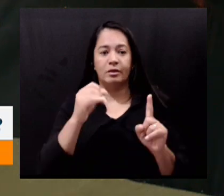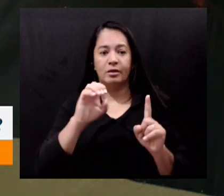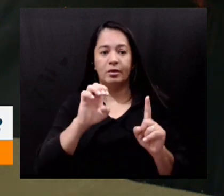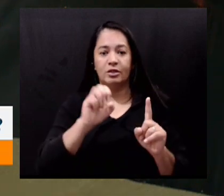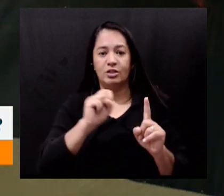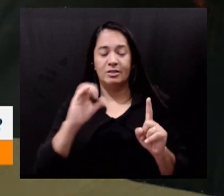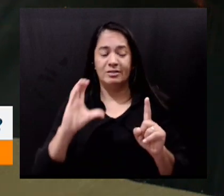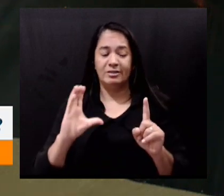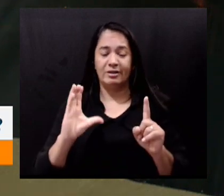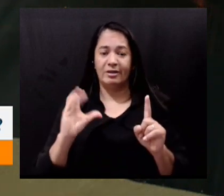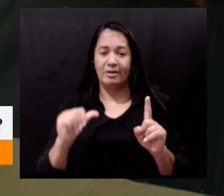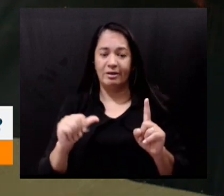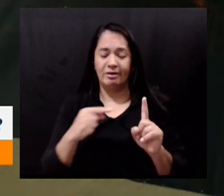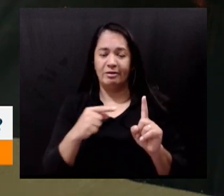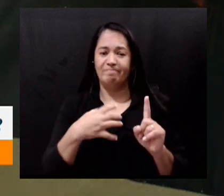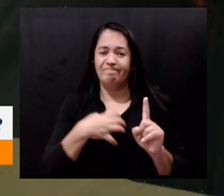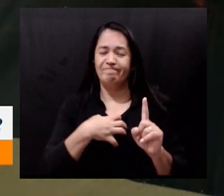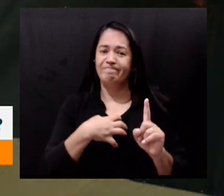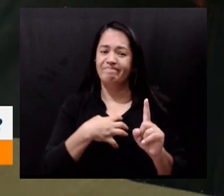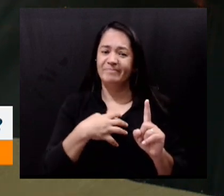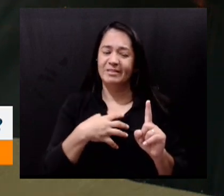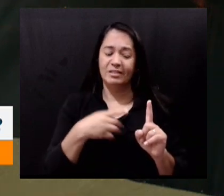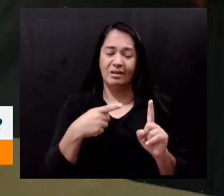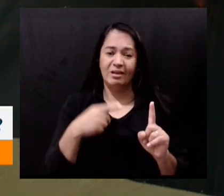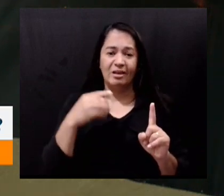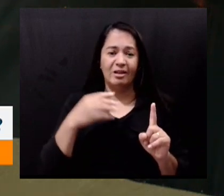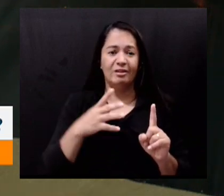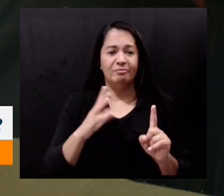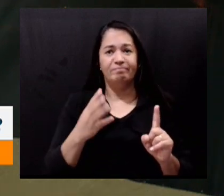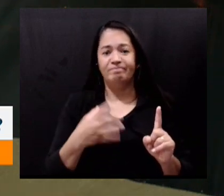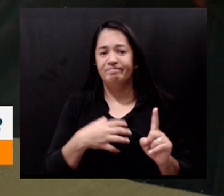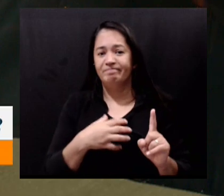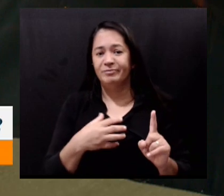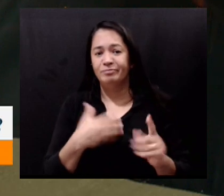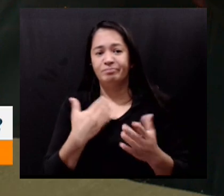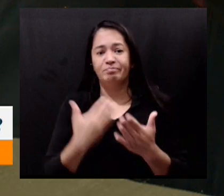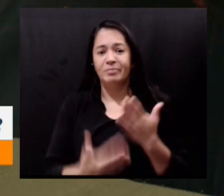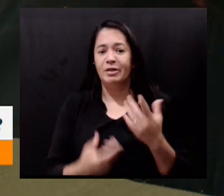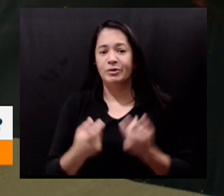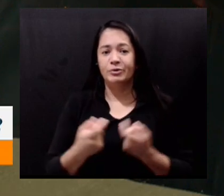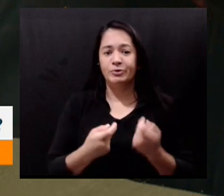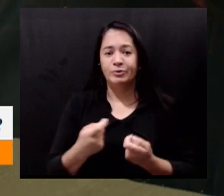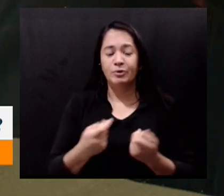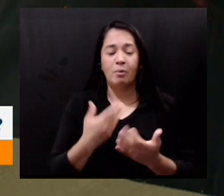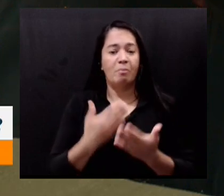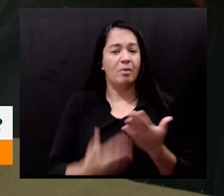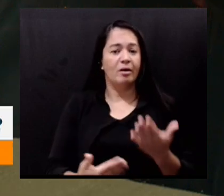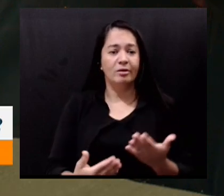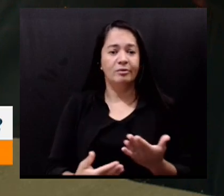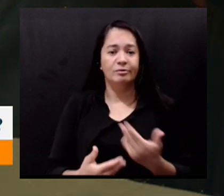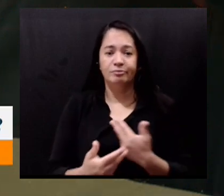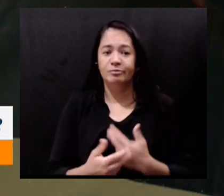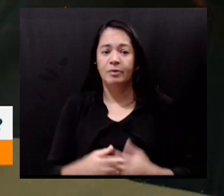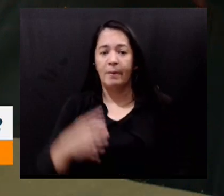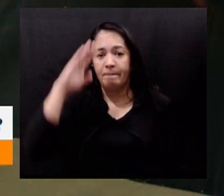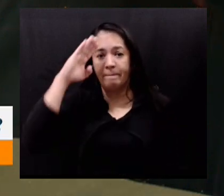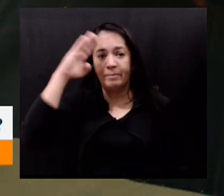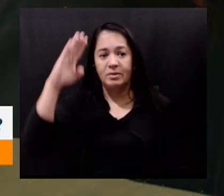sensação que a gente, perde o controle das coisas, né, principalmente na internet.